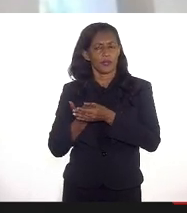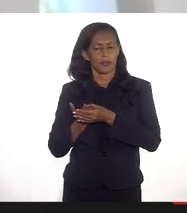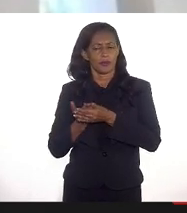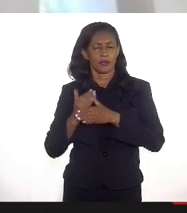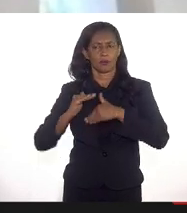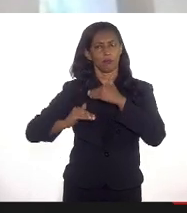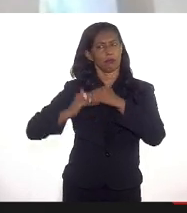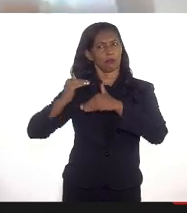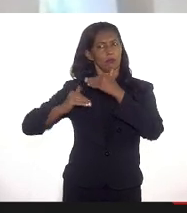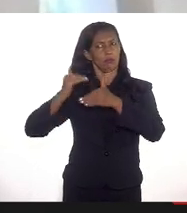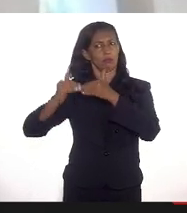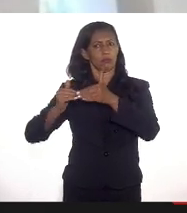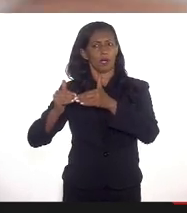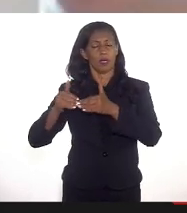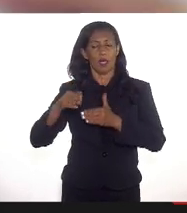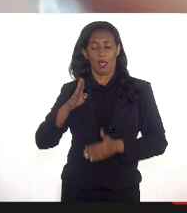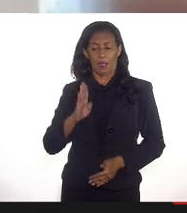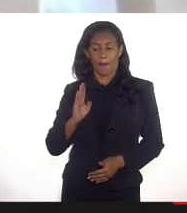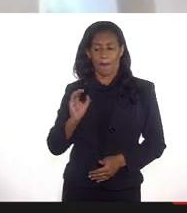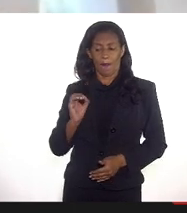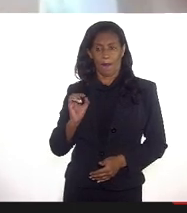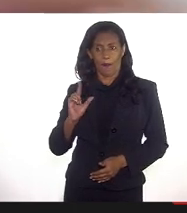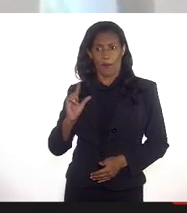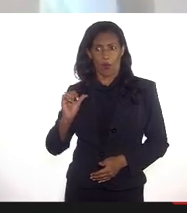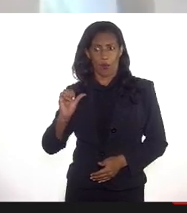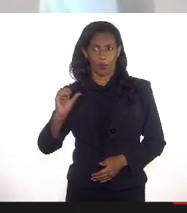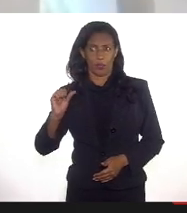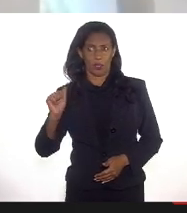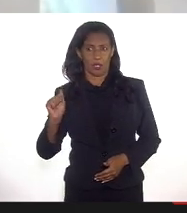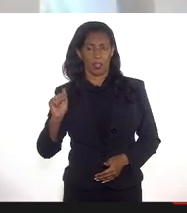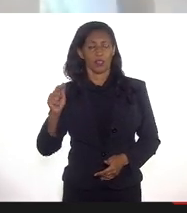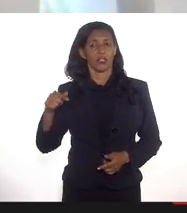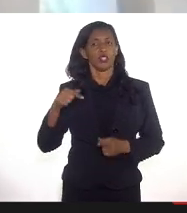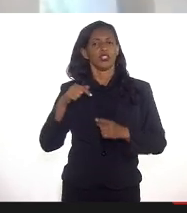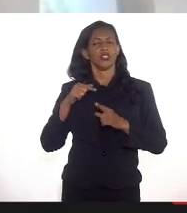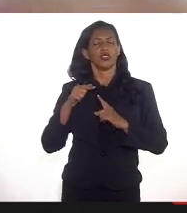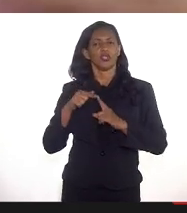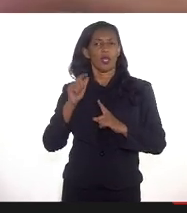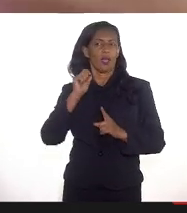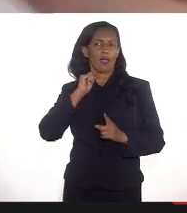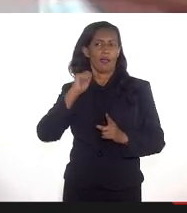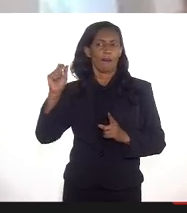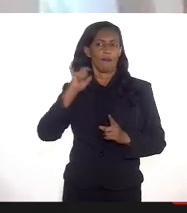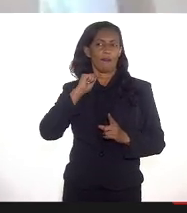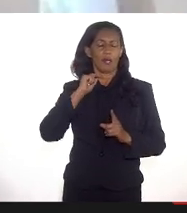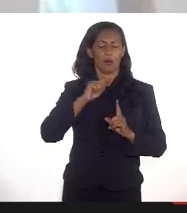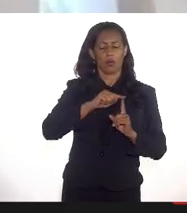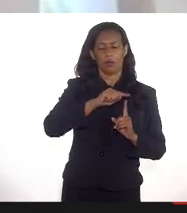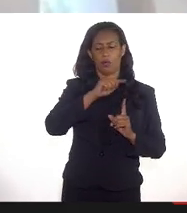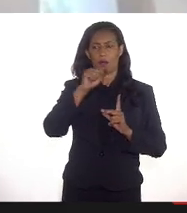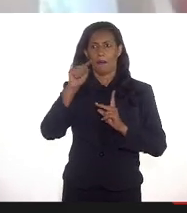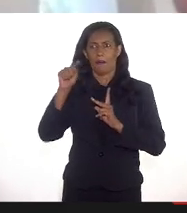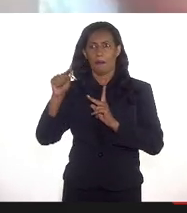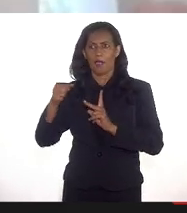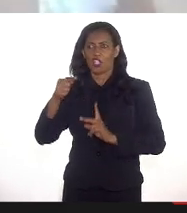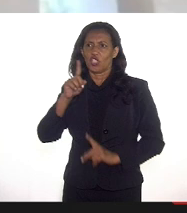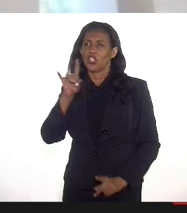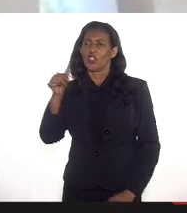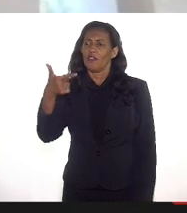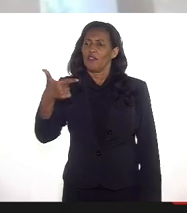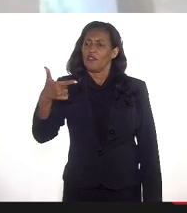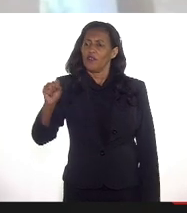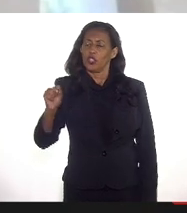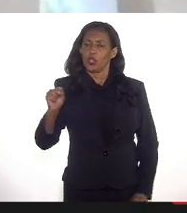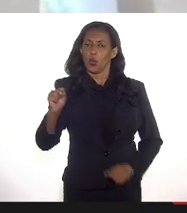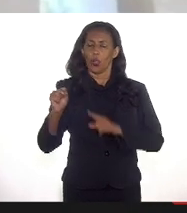né, a bolsa de abril, ela é finalizada no dia 28 de abril, por exemplo, e aí